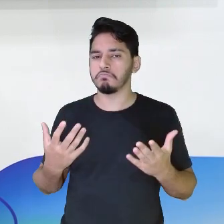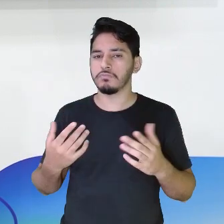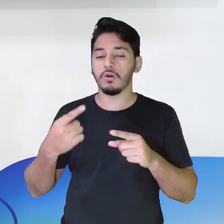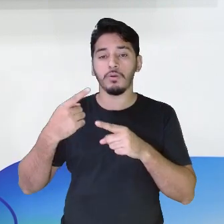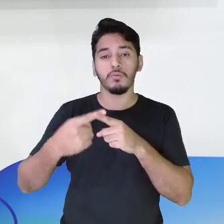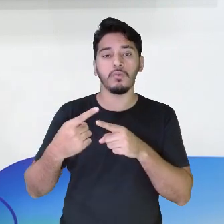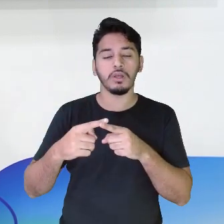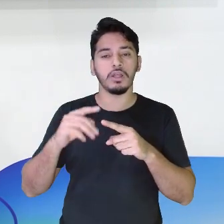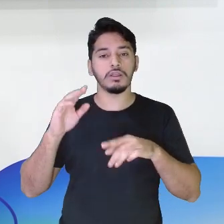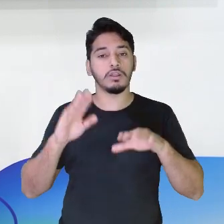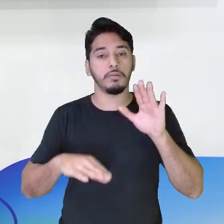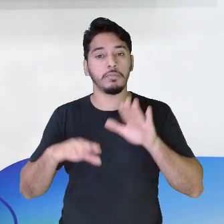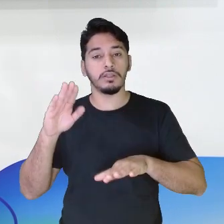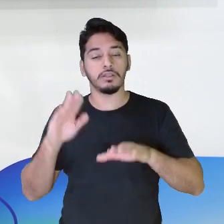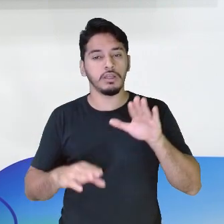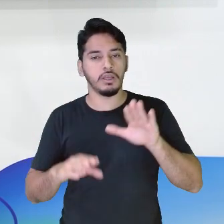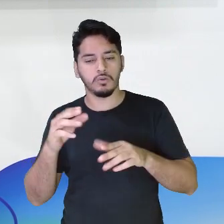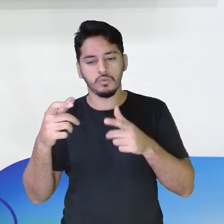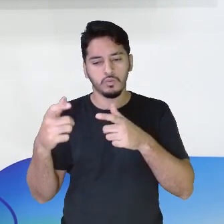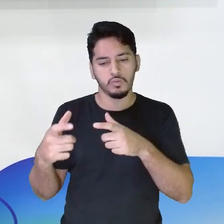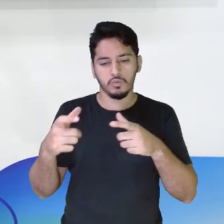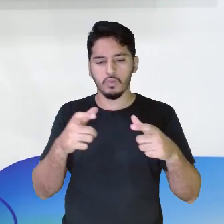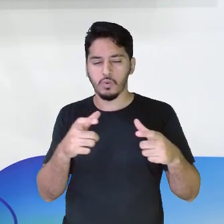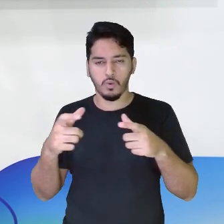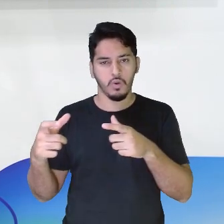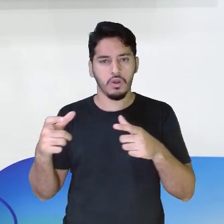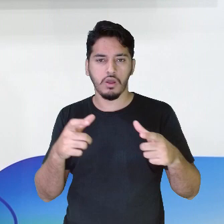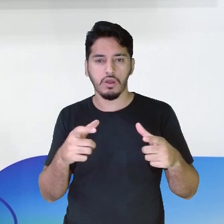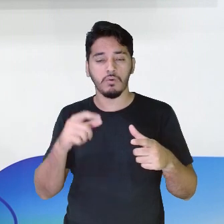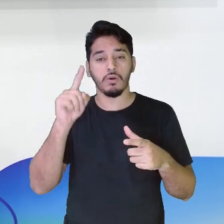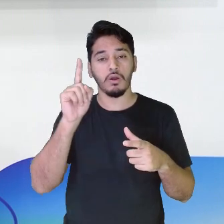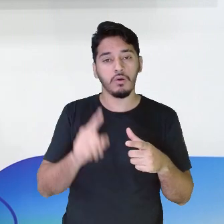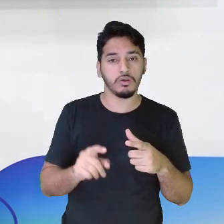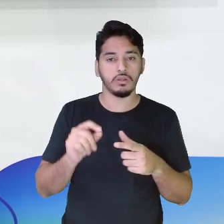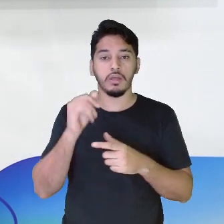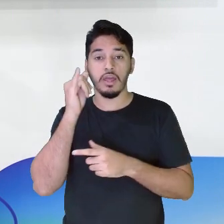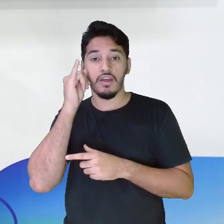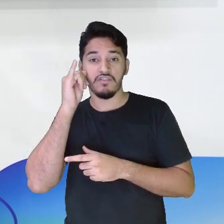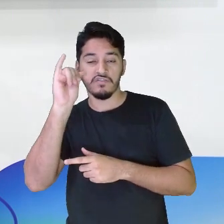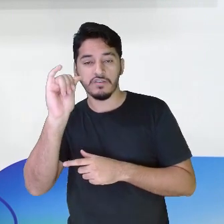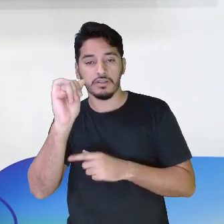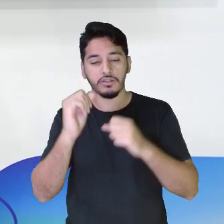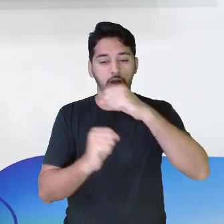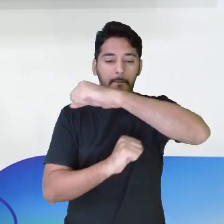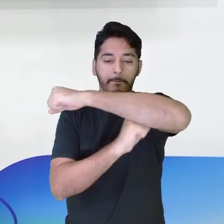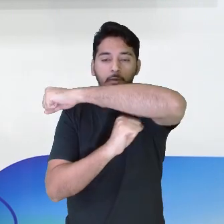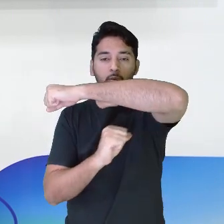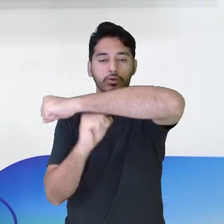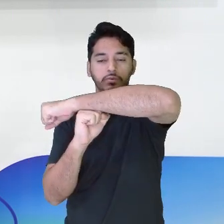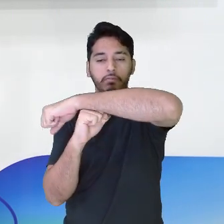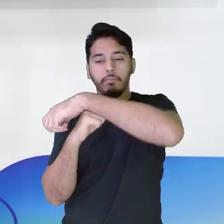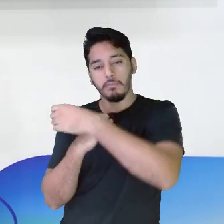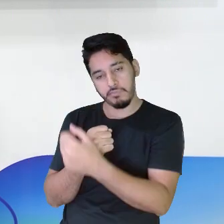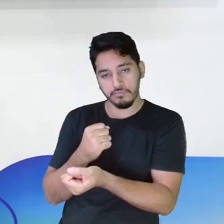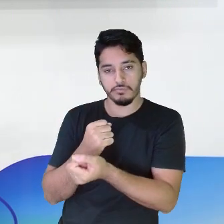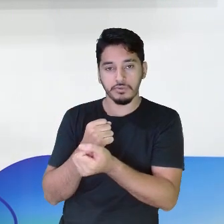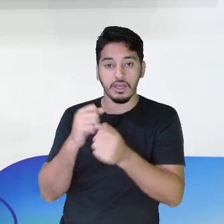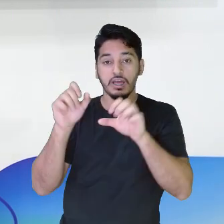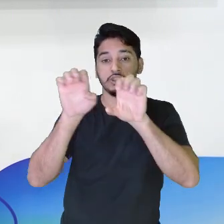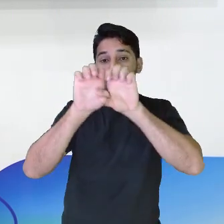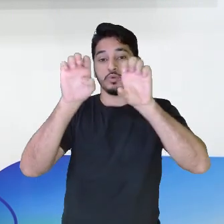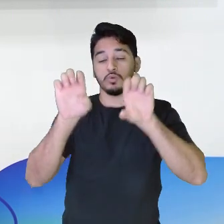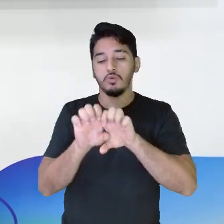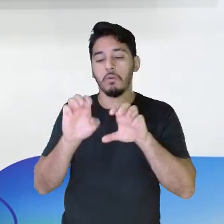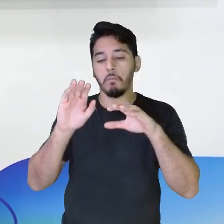Porque, dependendo do posicionamento, é o que evita a ponte cair ou não. A estrutura,